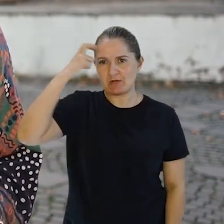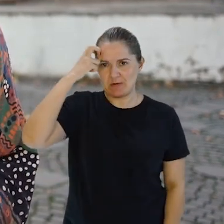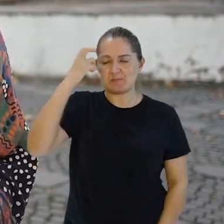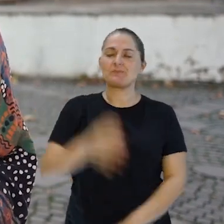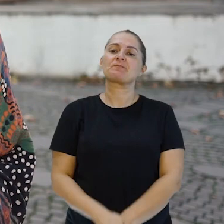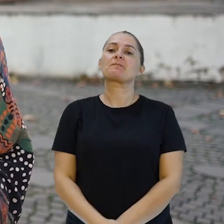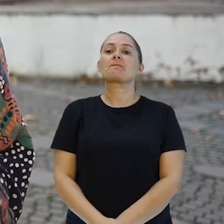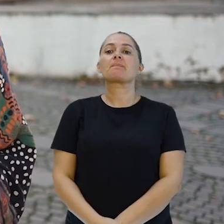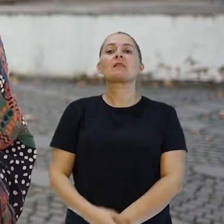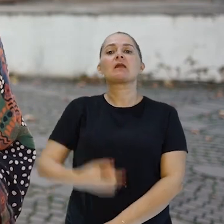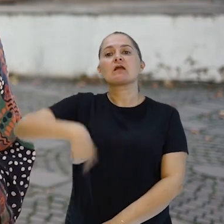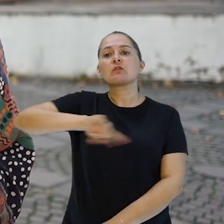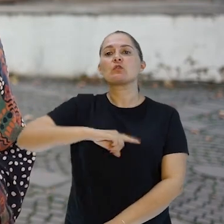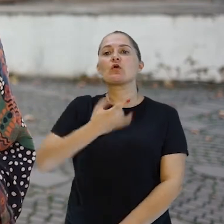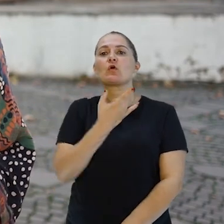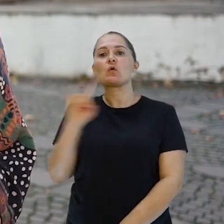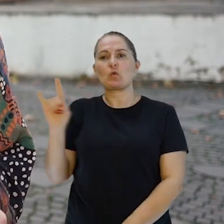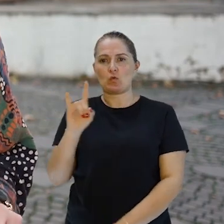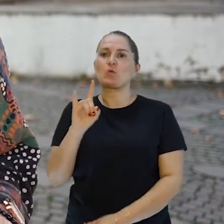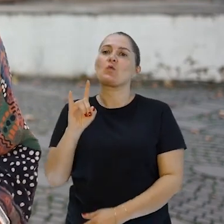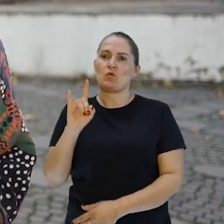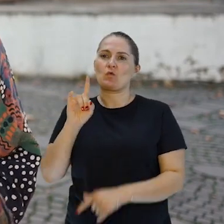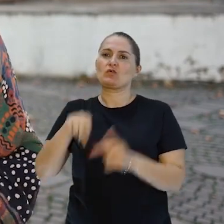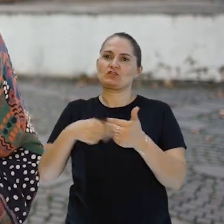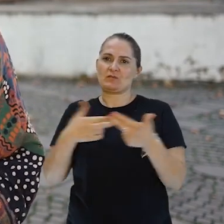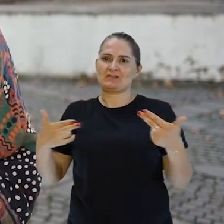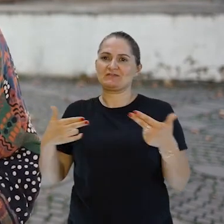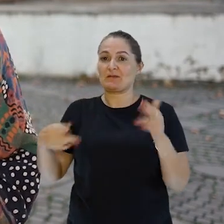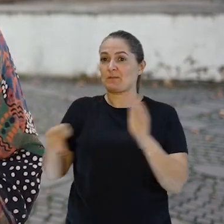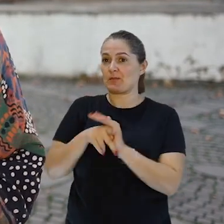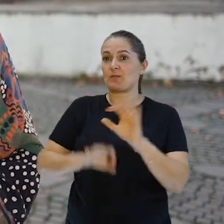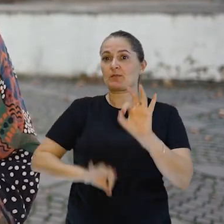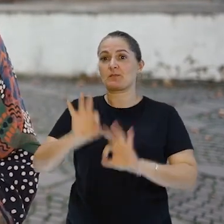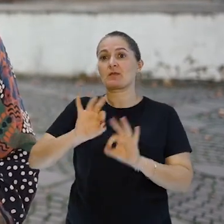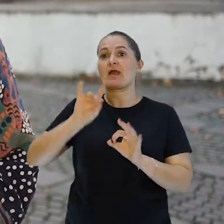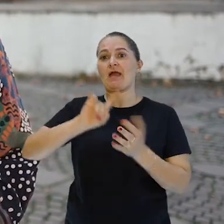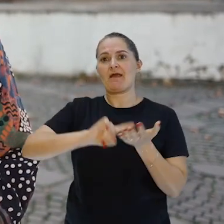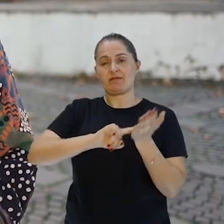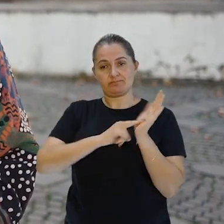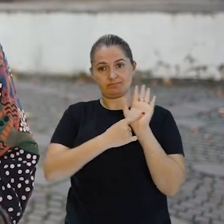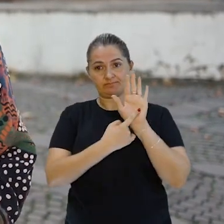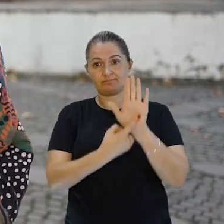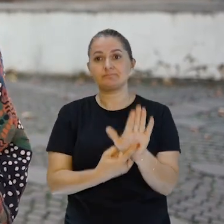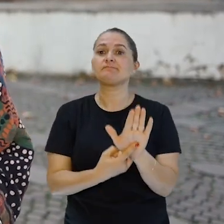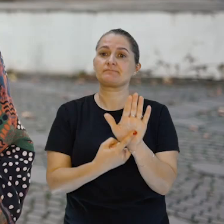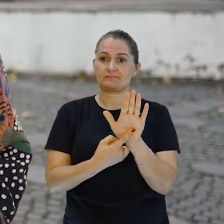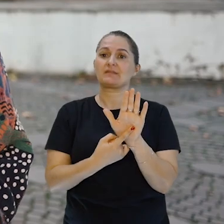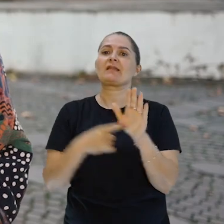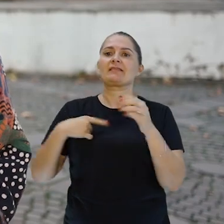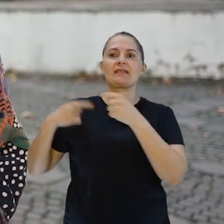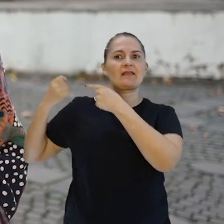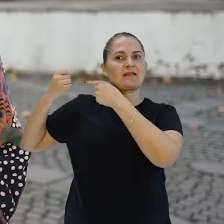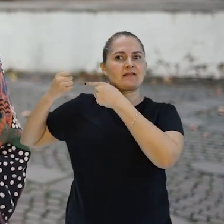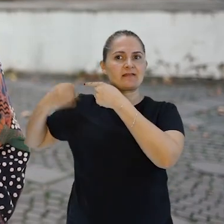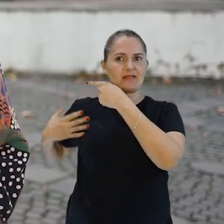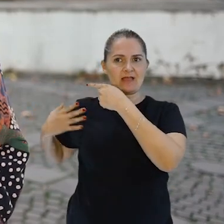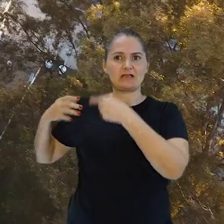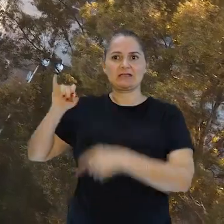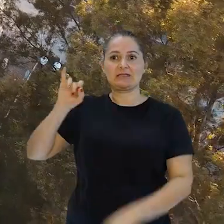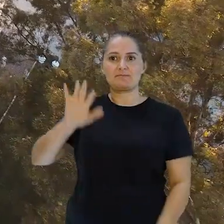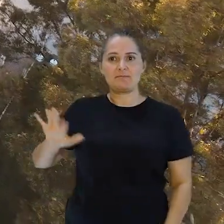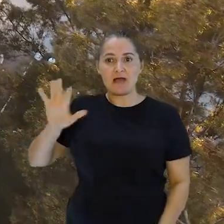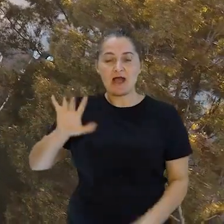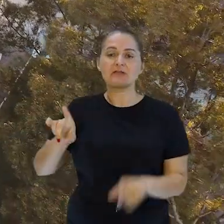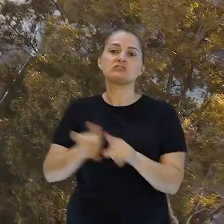de bens culturais. Então, a nossa última atividade aqui do projeto vai ser uma exposição